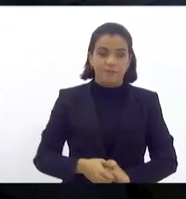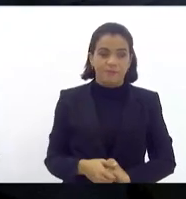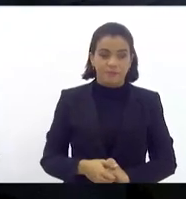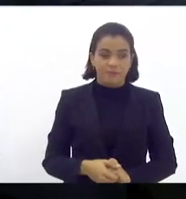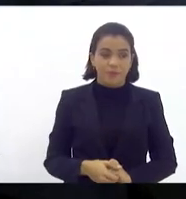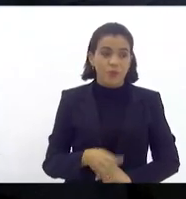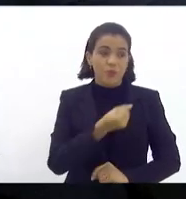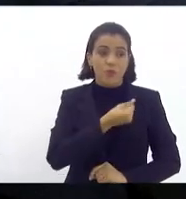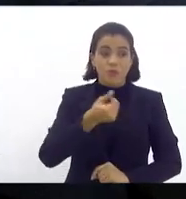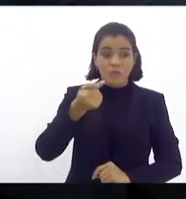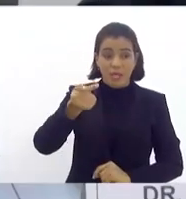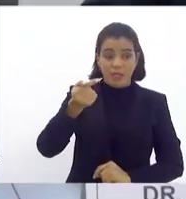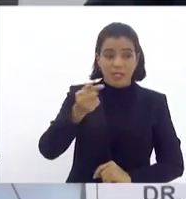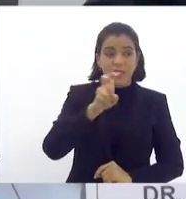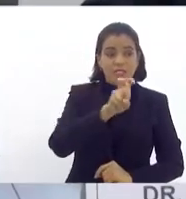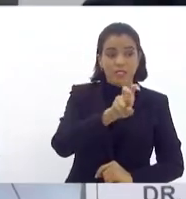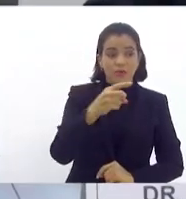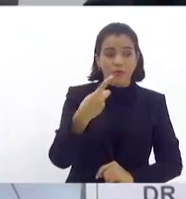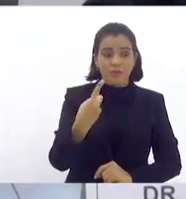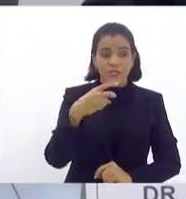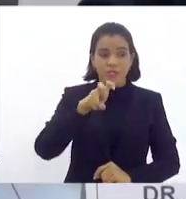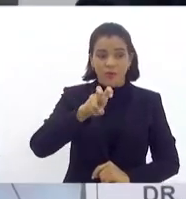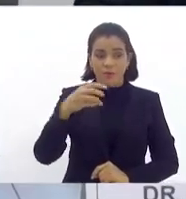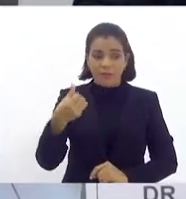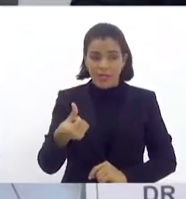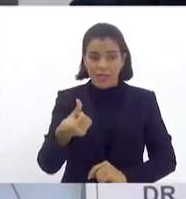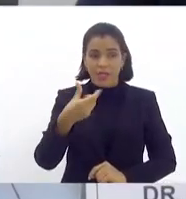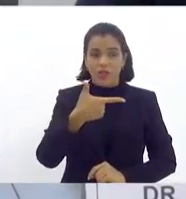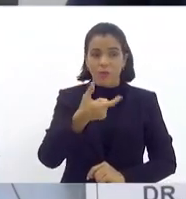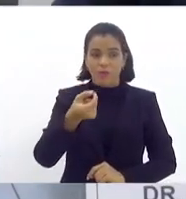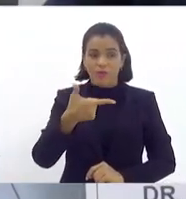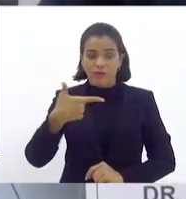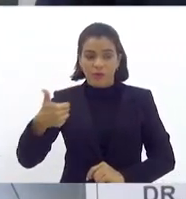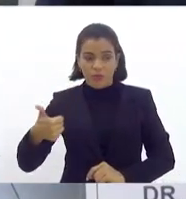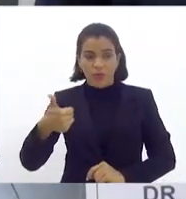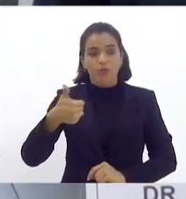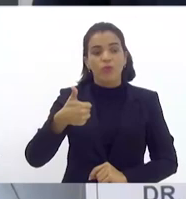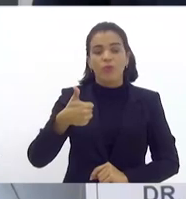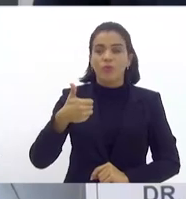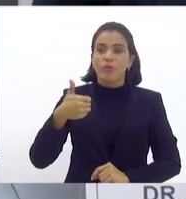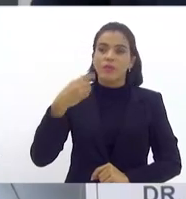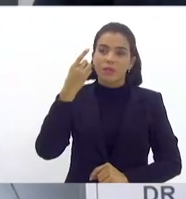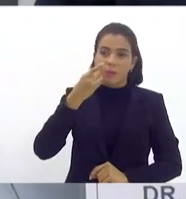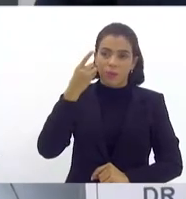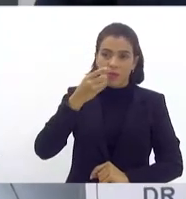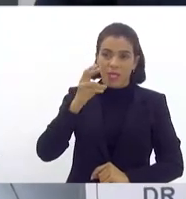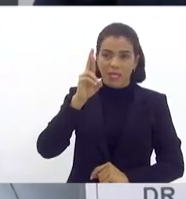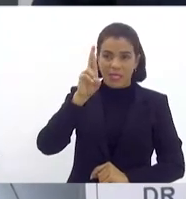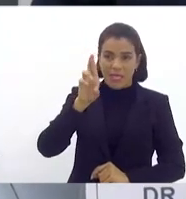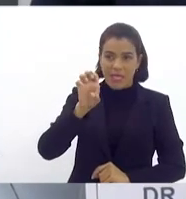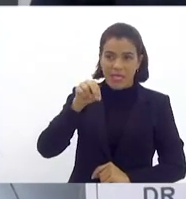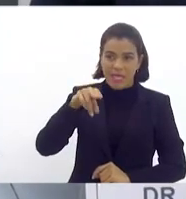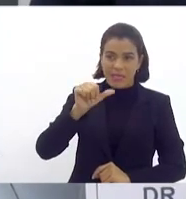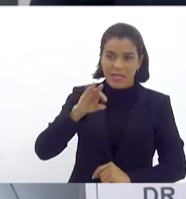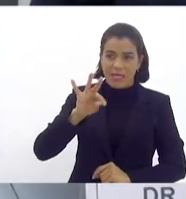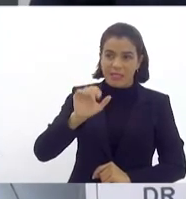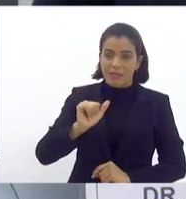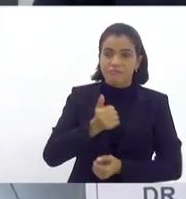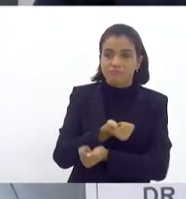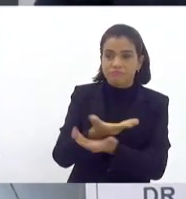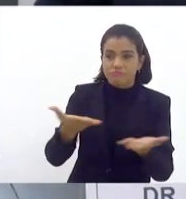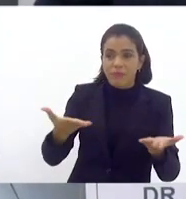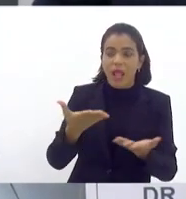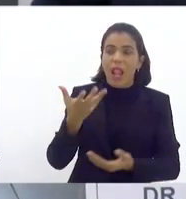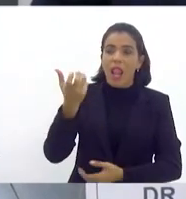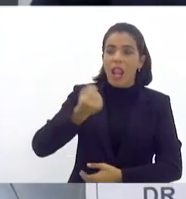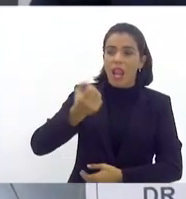7 da pauta, o PL 5156 de 21, de autoria da deputada Renata Souza, que dispõe sobre o fornecimento de leite